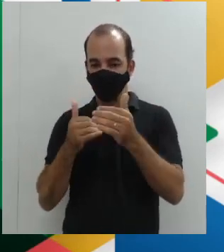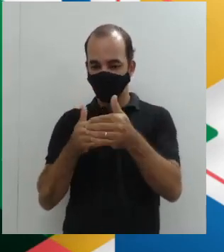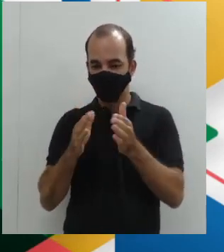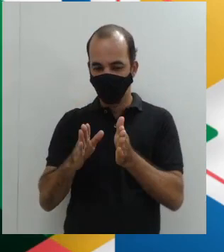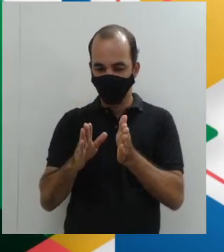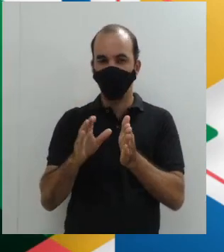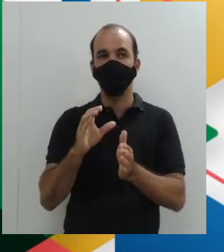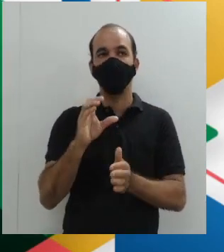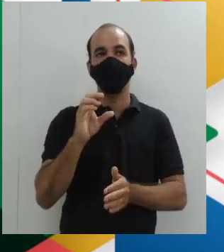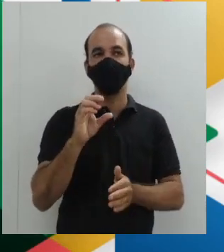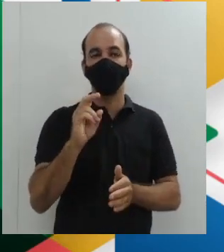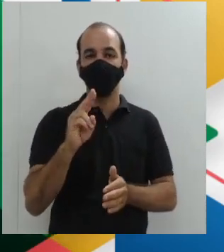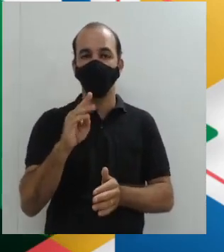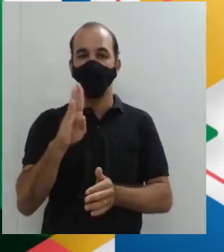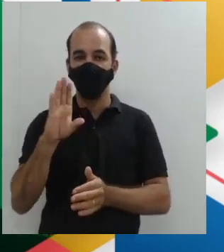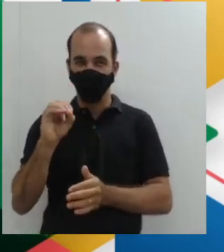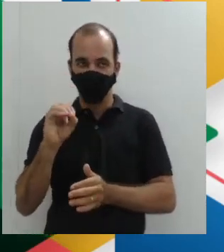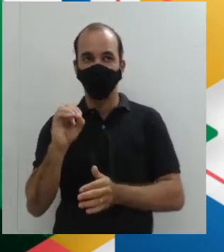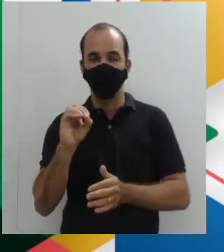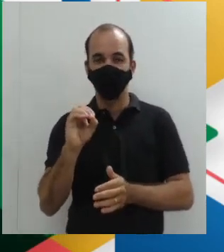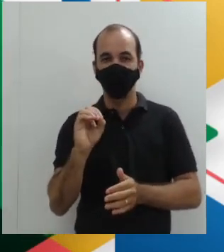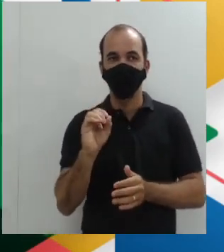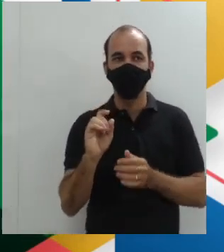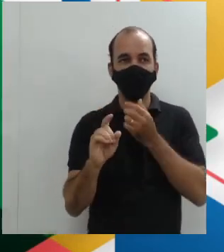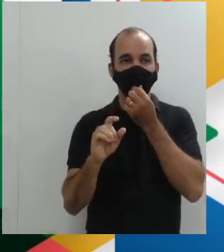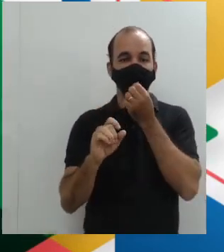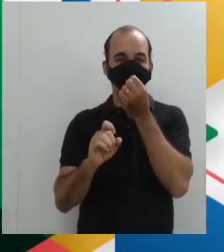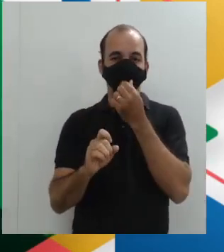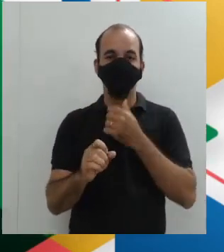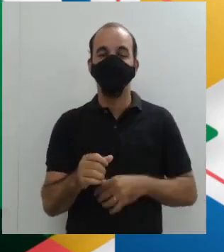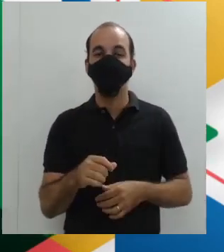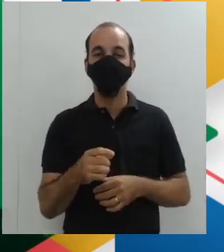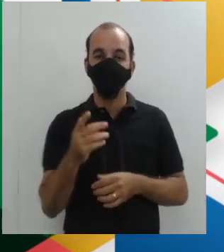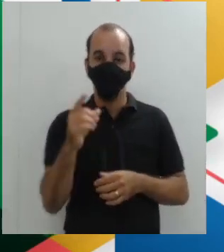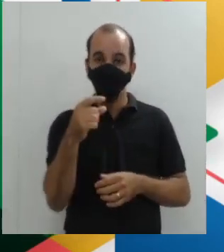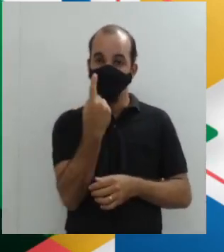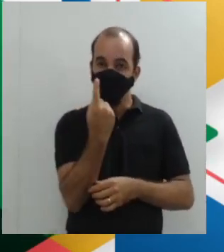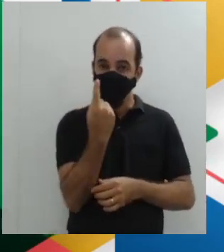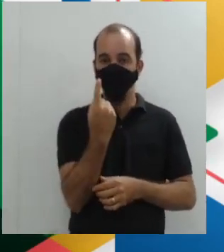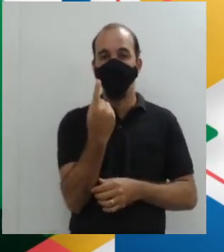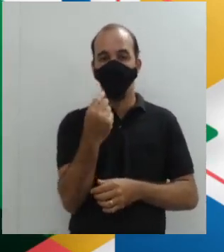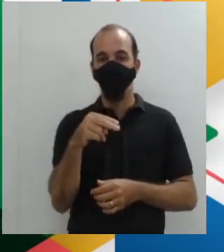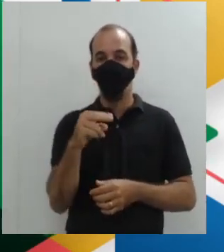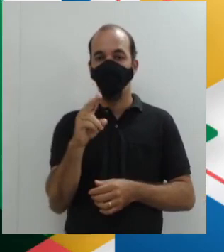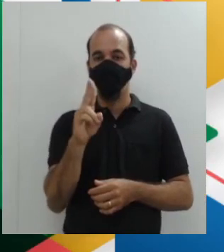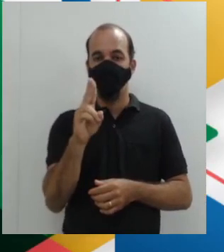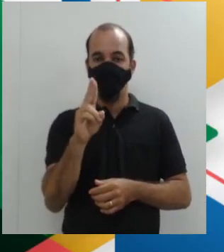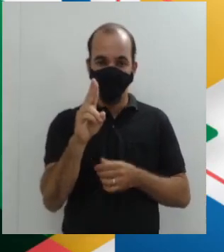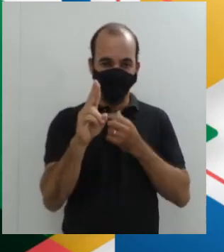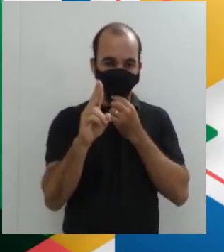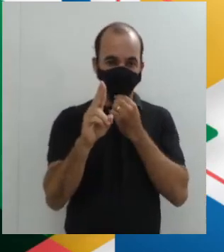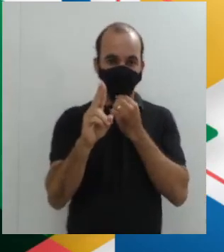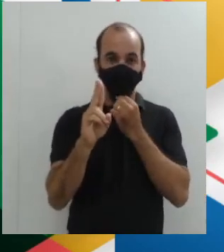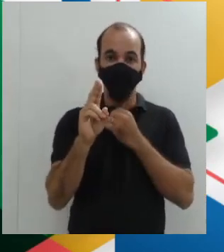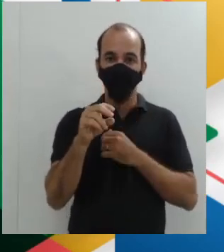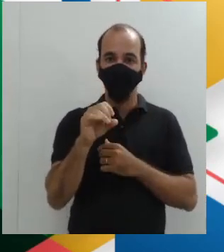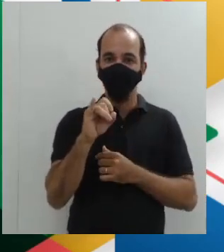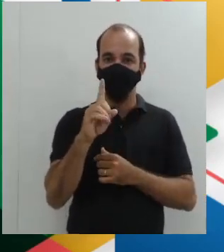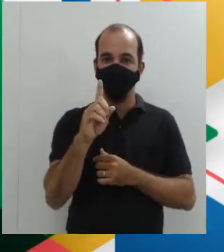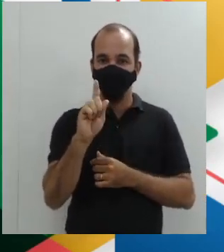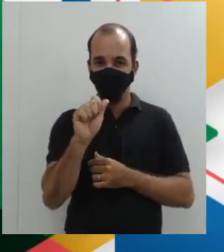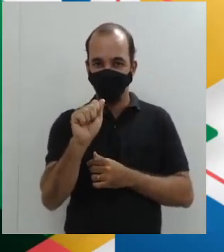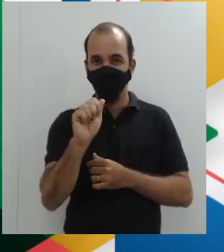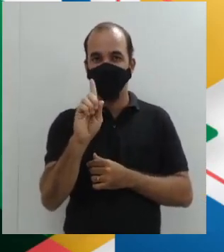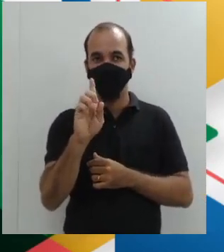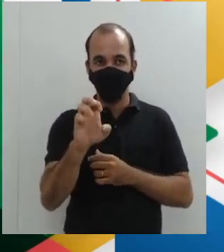cubo unitário, esse cubo unitário é de 1 unidade ao cubo, beleza? O volume desse cubo é dado